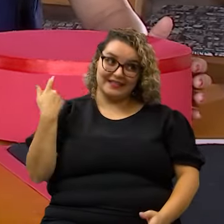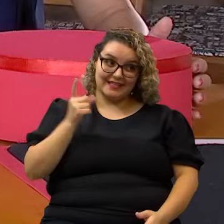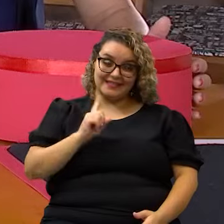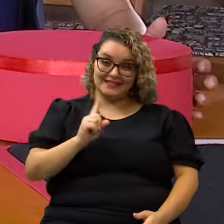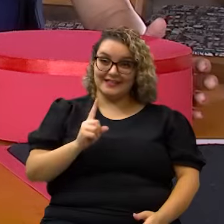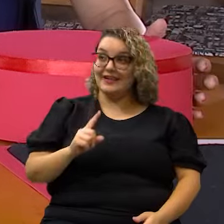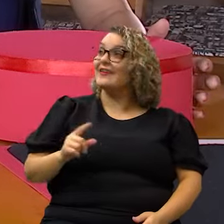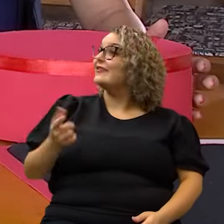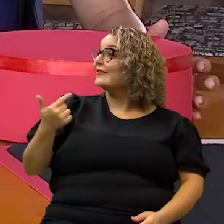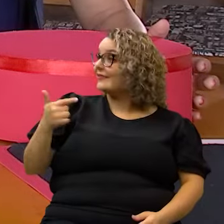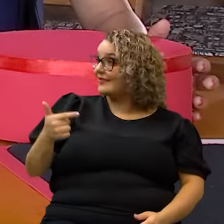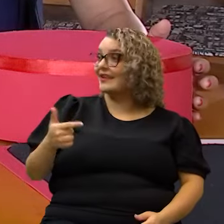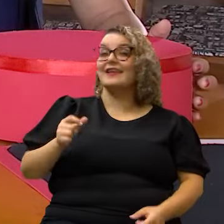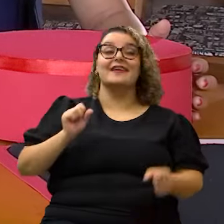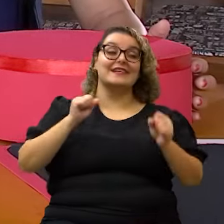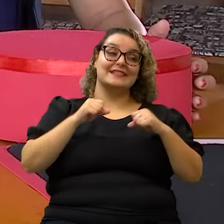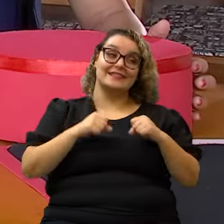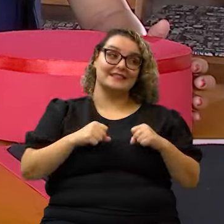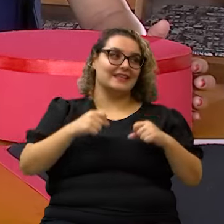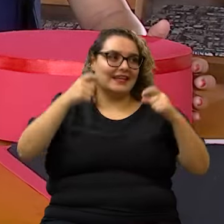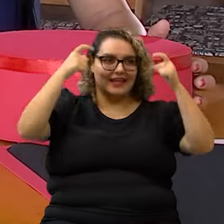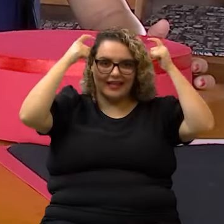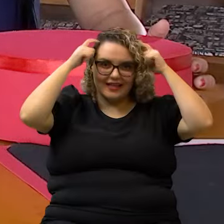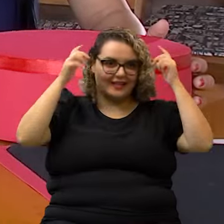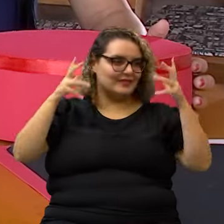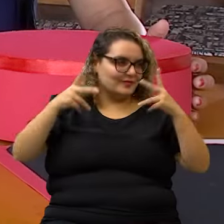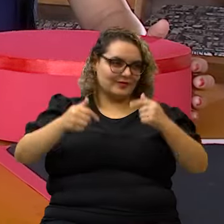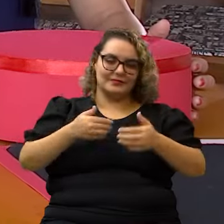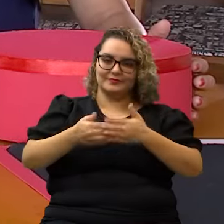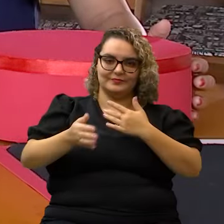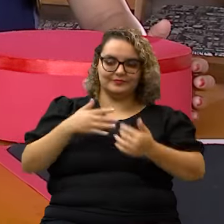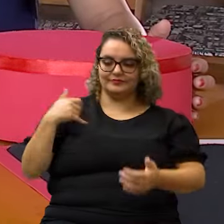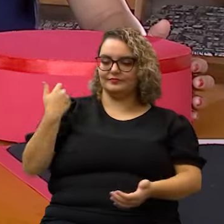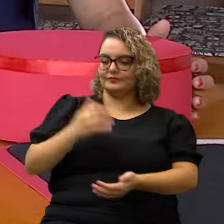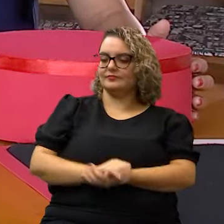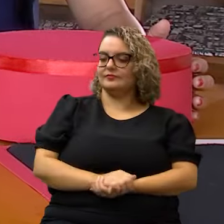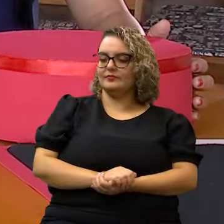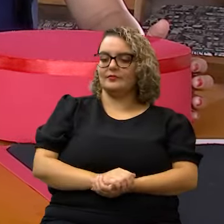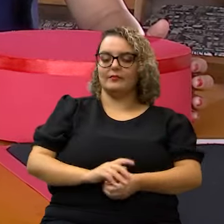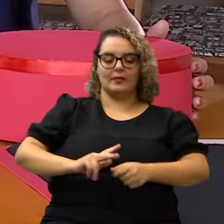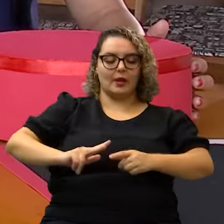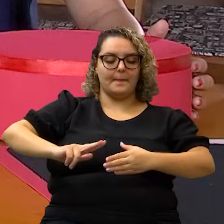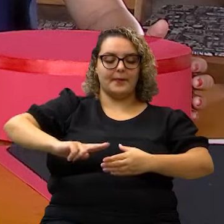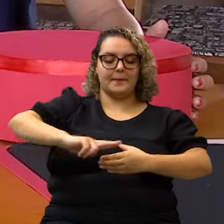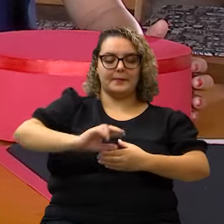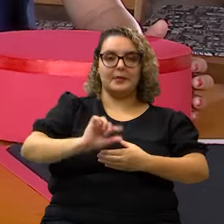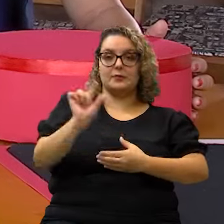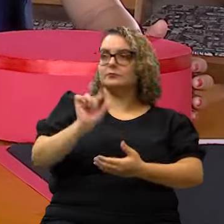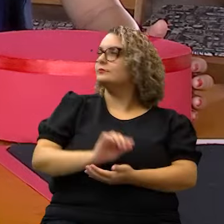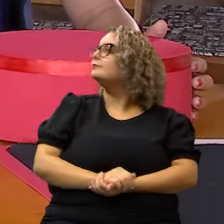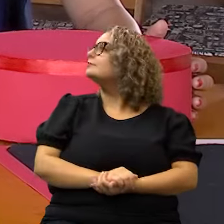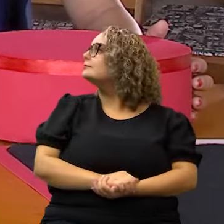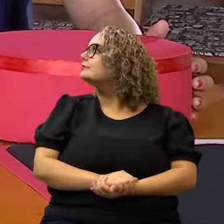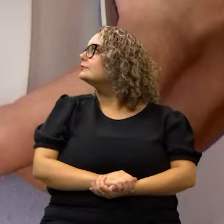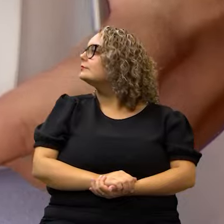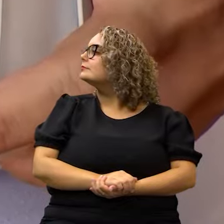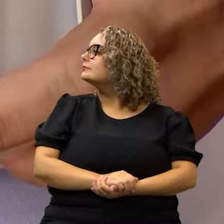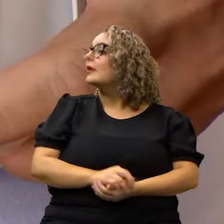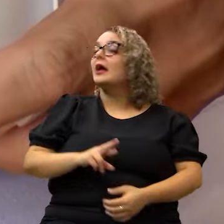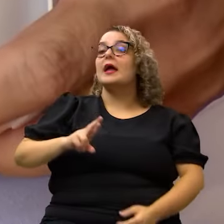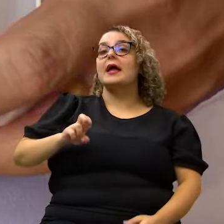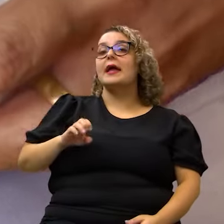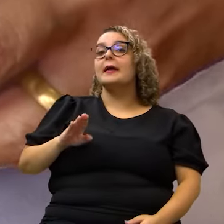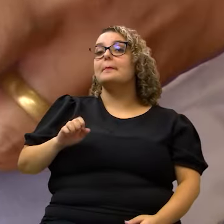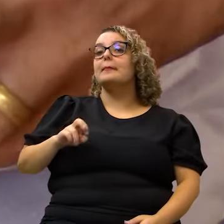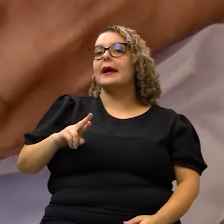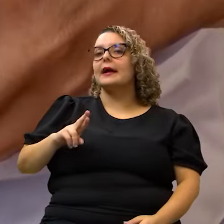A Minnie é tema pra tudo, né? Qualquer idade. Aí você vem tirando a rebarba, ó. Rebarba certinho aqui,